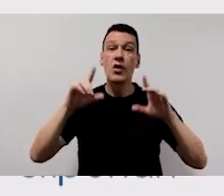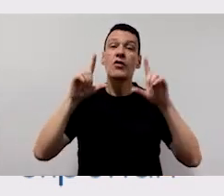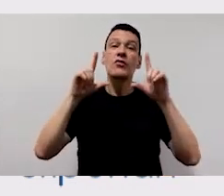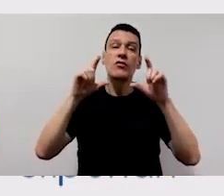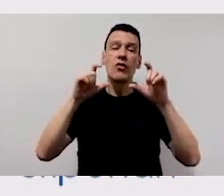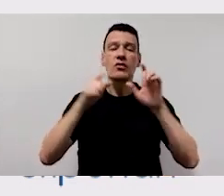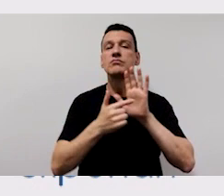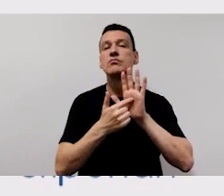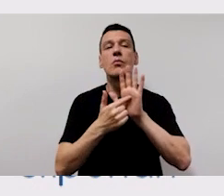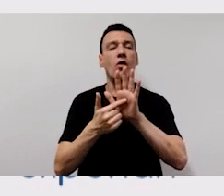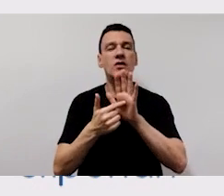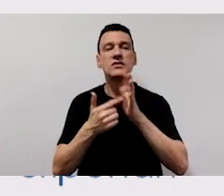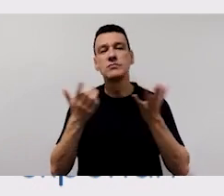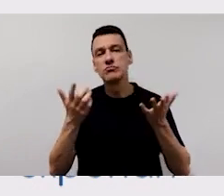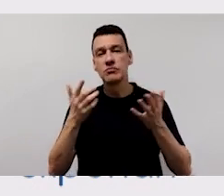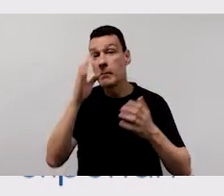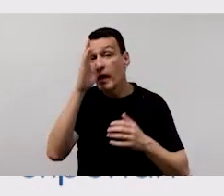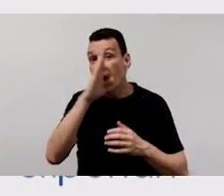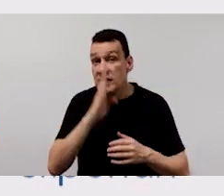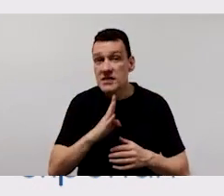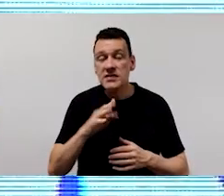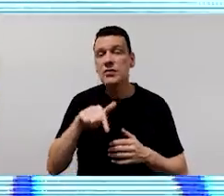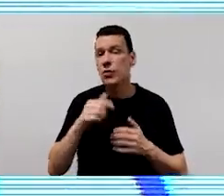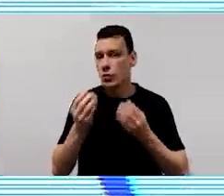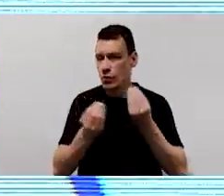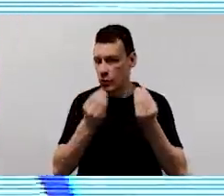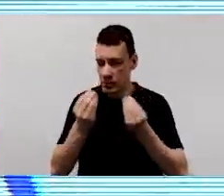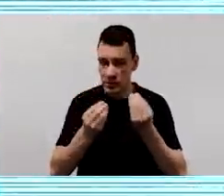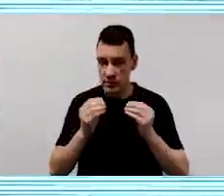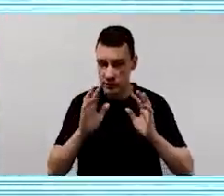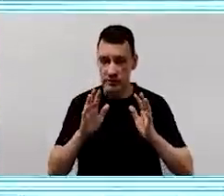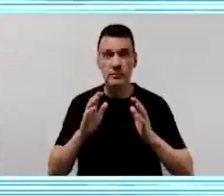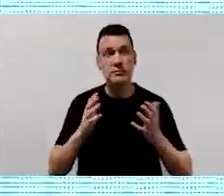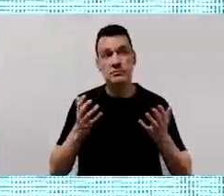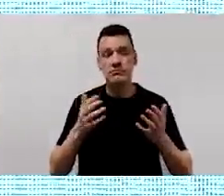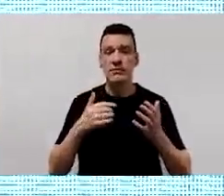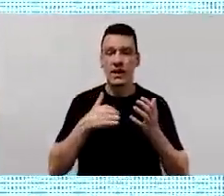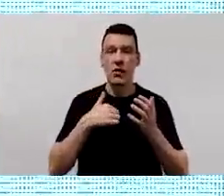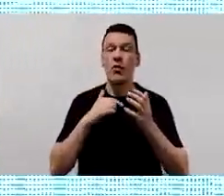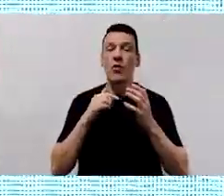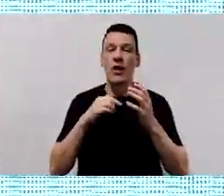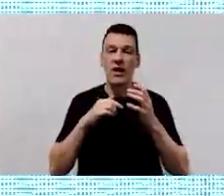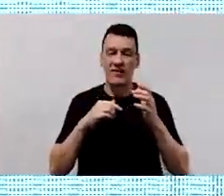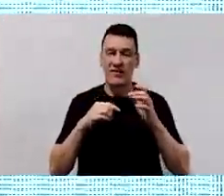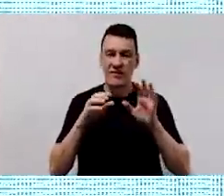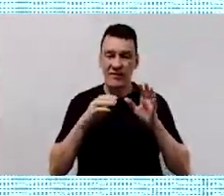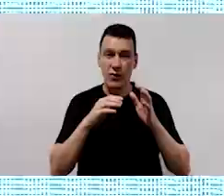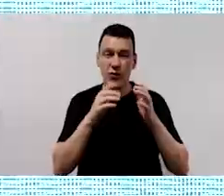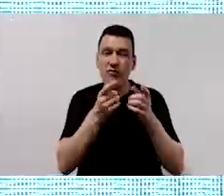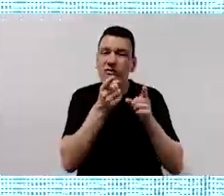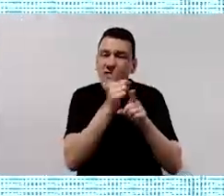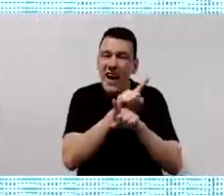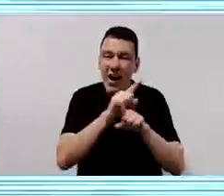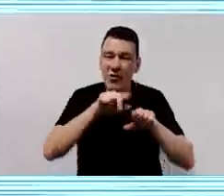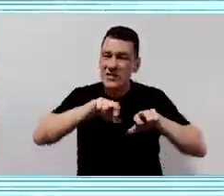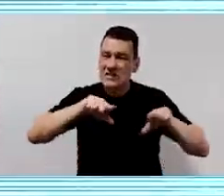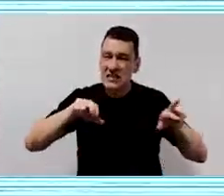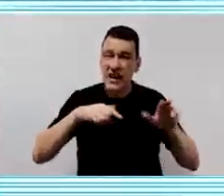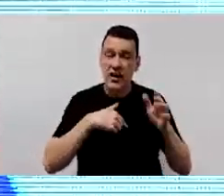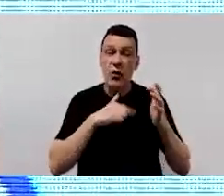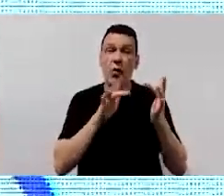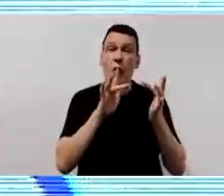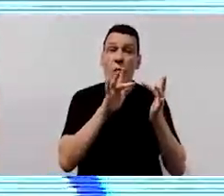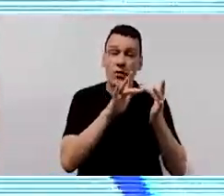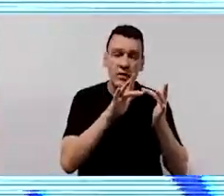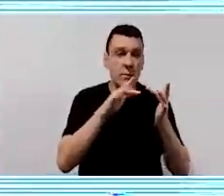dos consumidores brasileiros. Tá? Então, ter contato com a fraude aumenta a preocupação dos consumidores. Como eu perguntei para